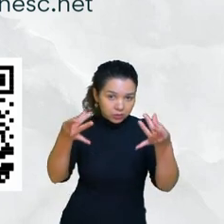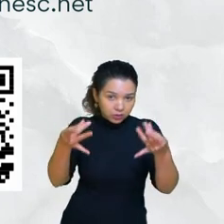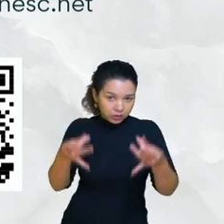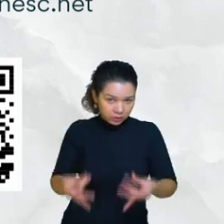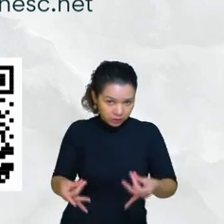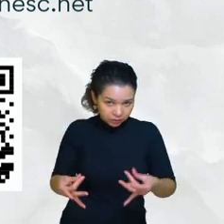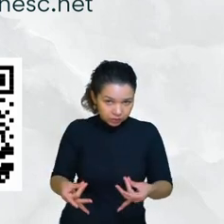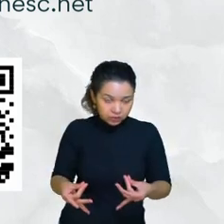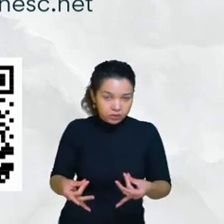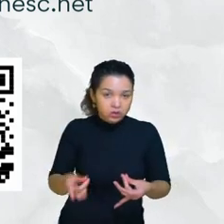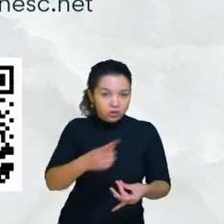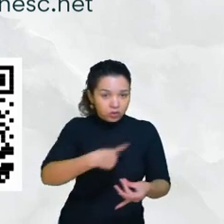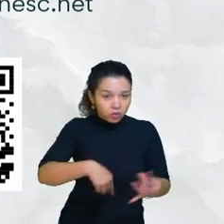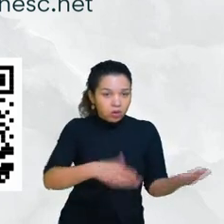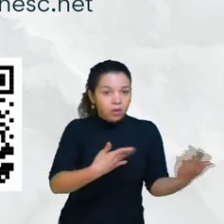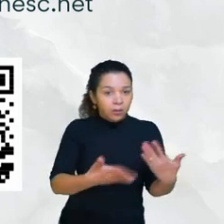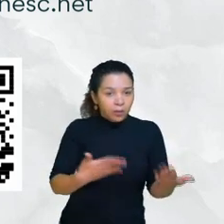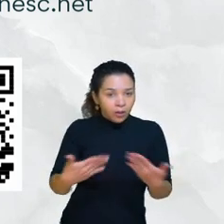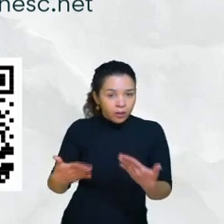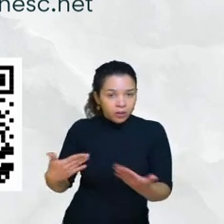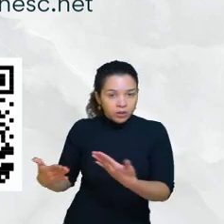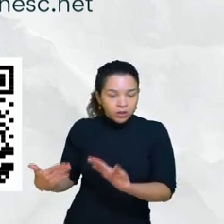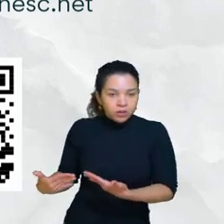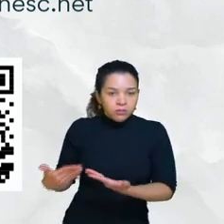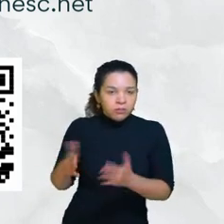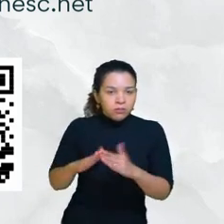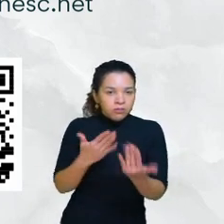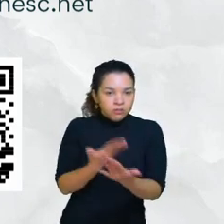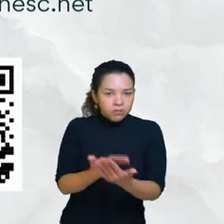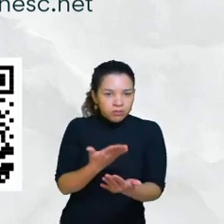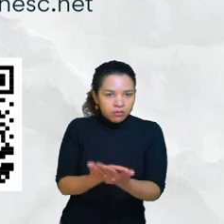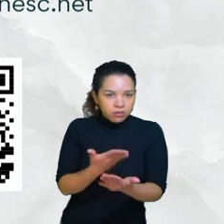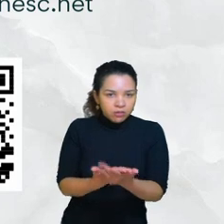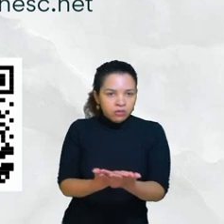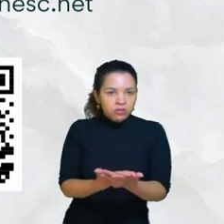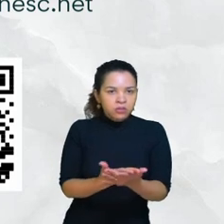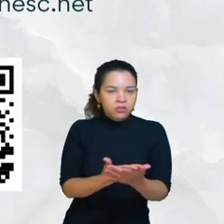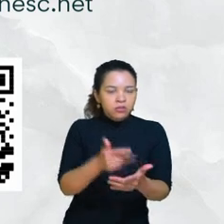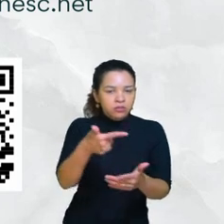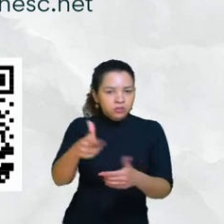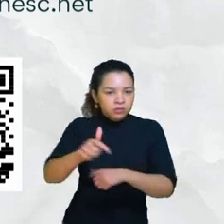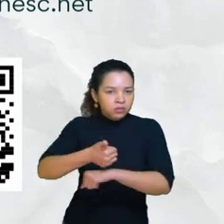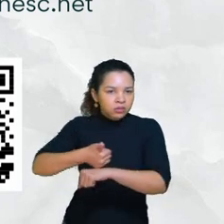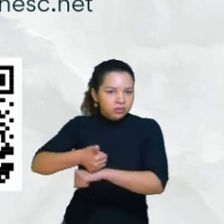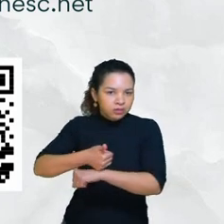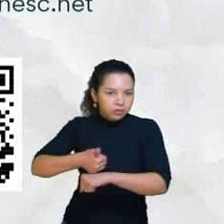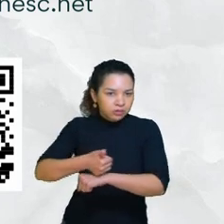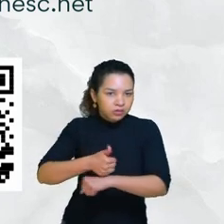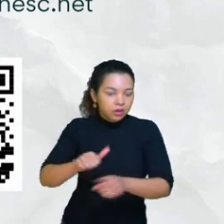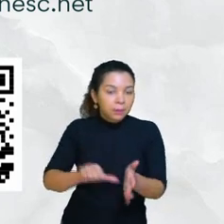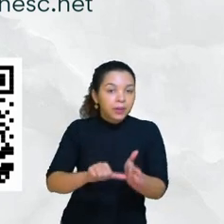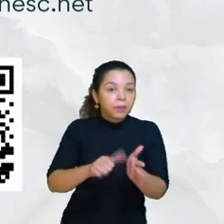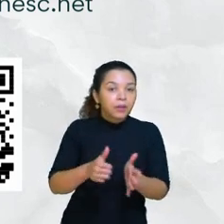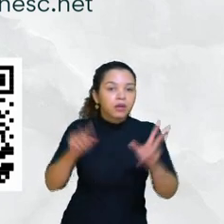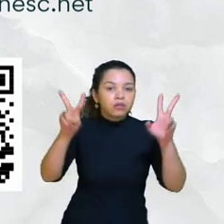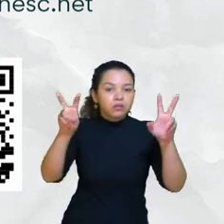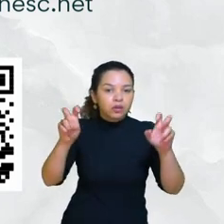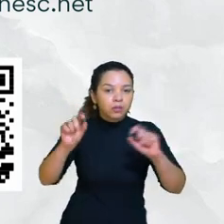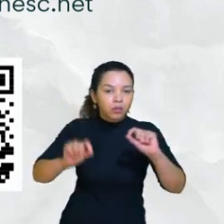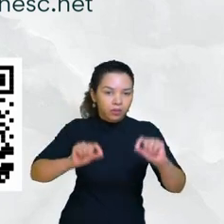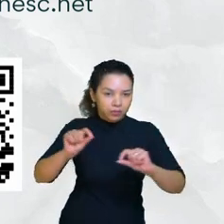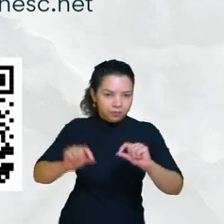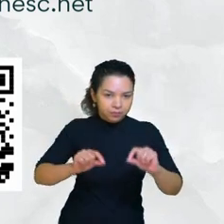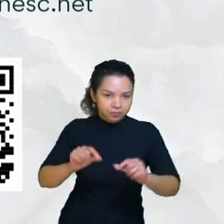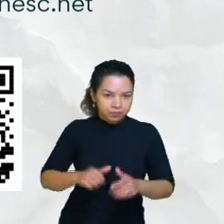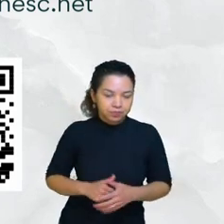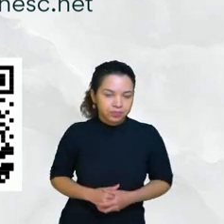diálogos que nós estamos fazendo com as nossas escolas com as redes e com outros profissionais Então a primeira questão né que que que